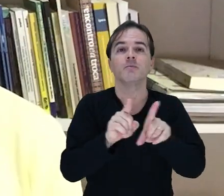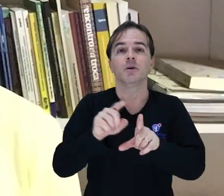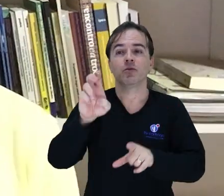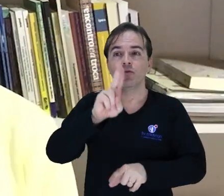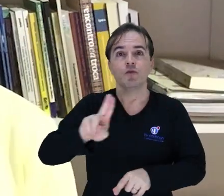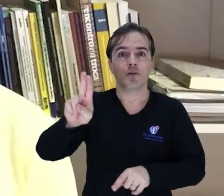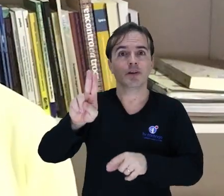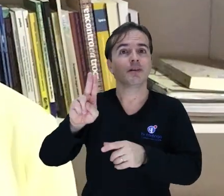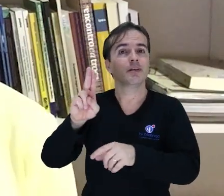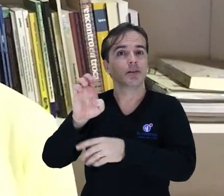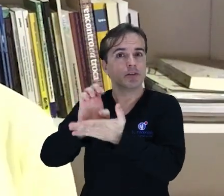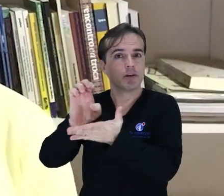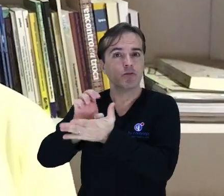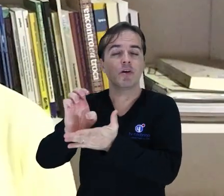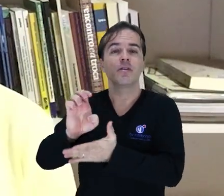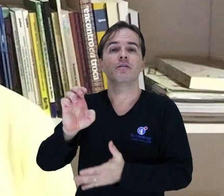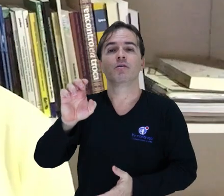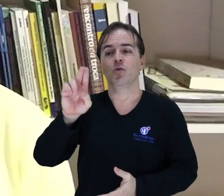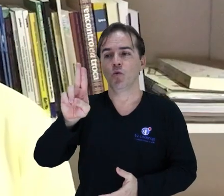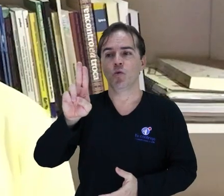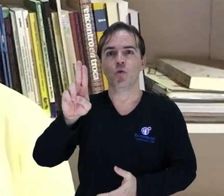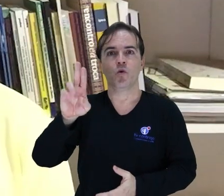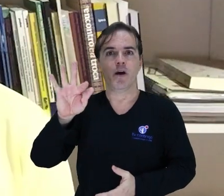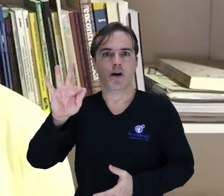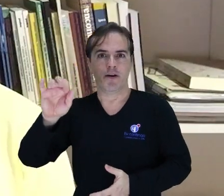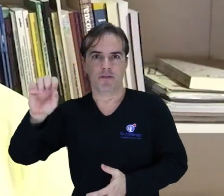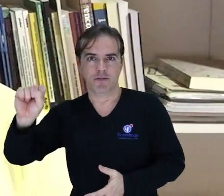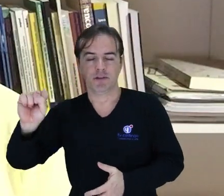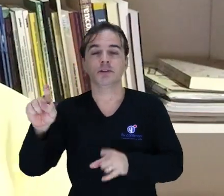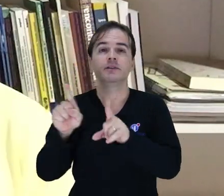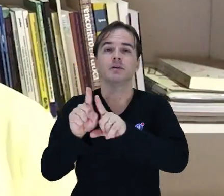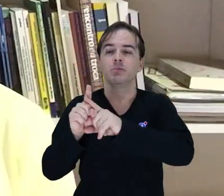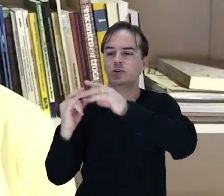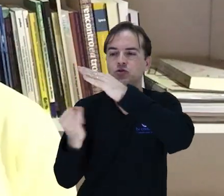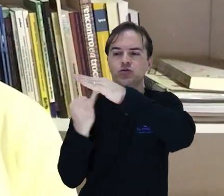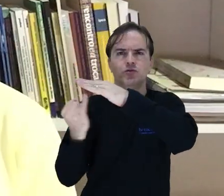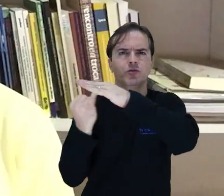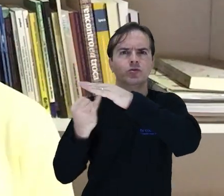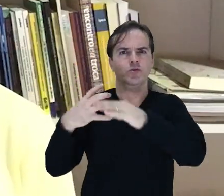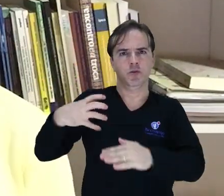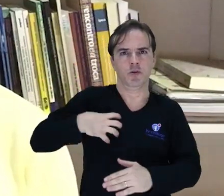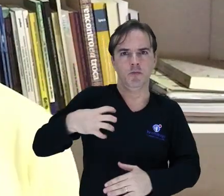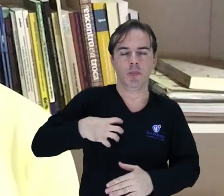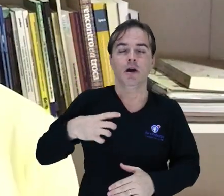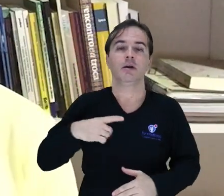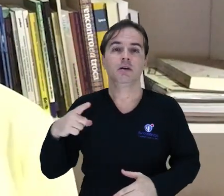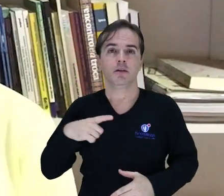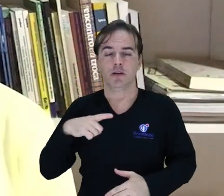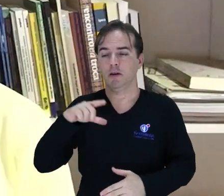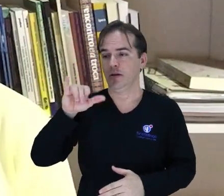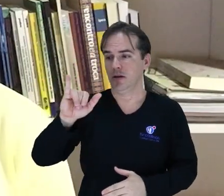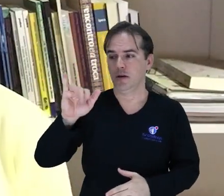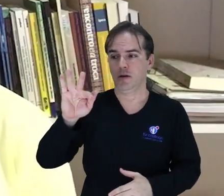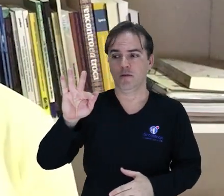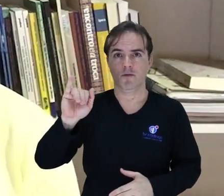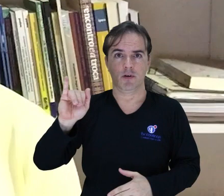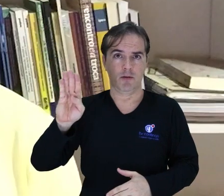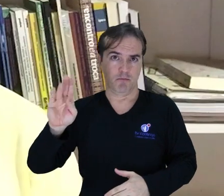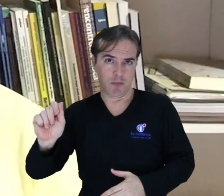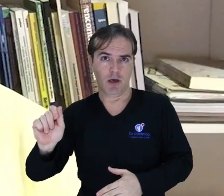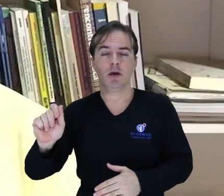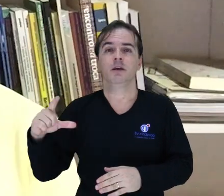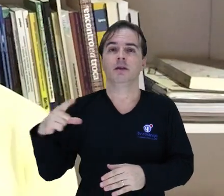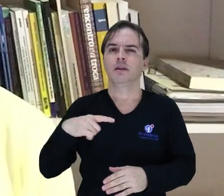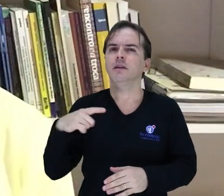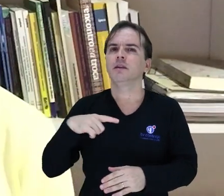de Santana, no caso a UFES, e os institutos federais da Bahia, o IFBA,